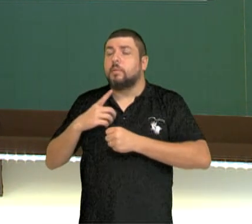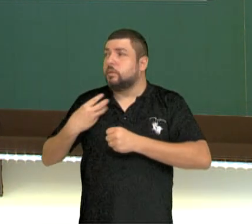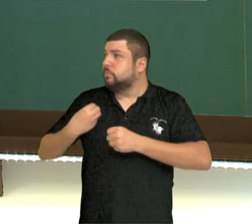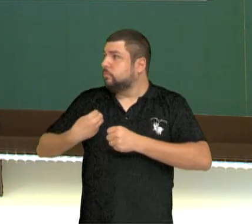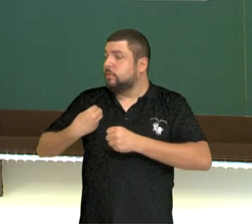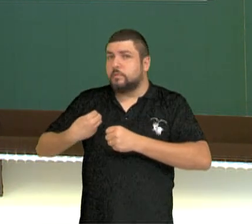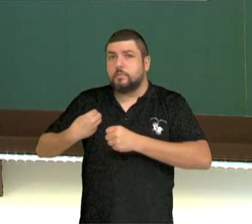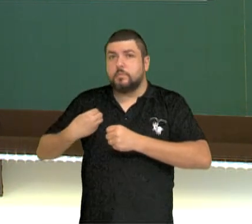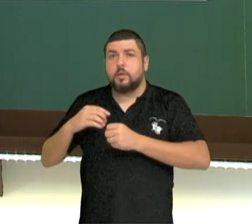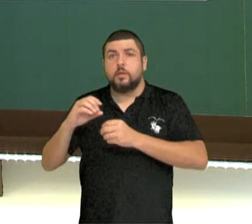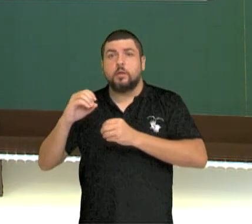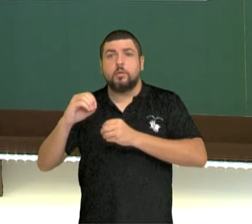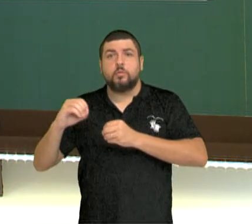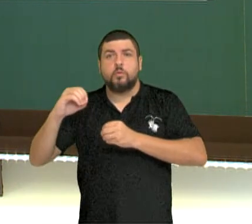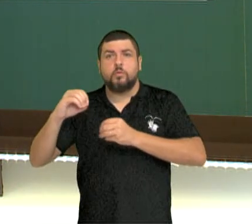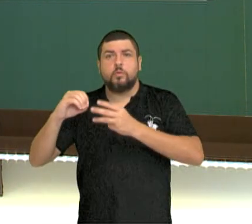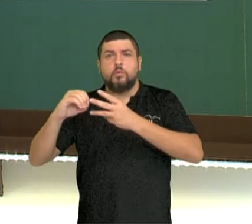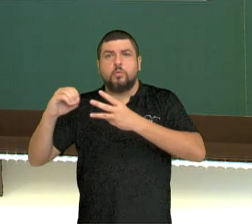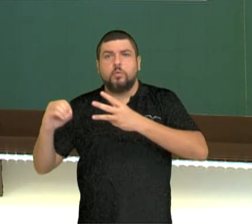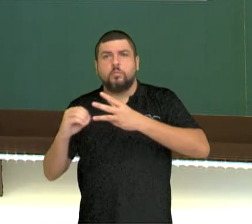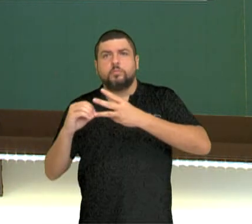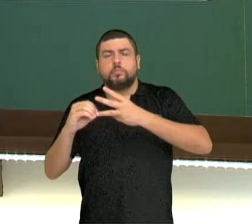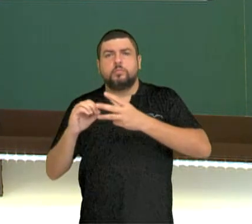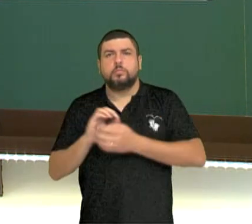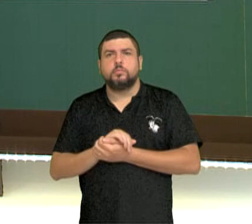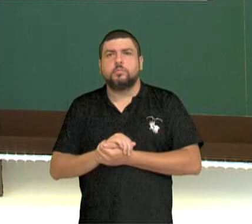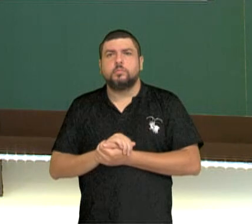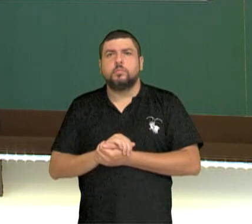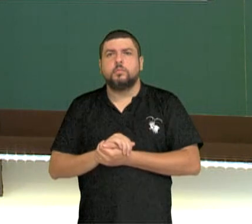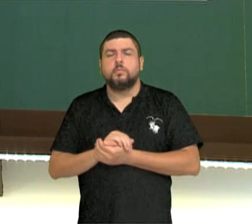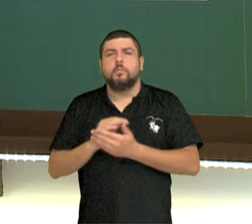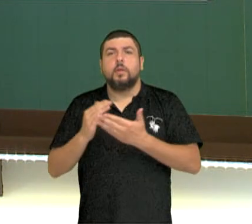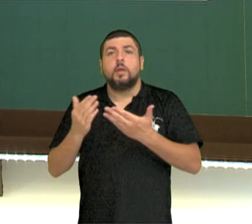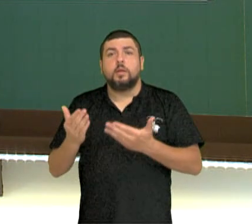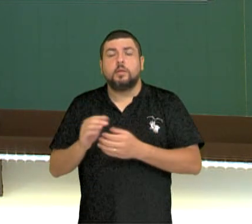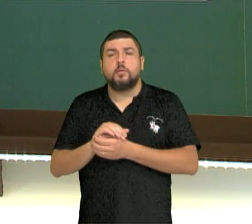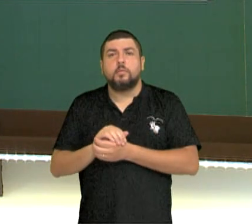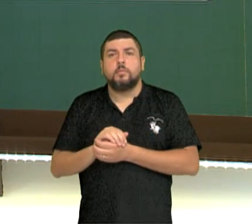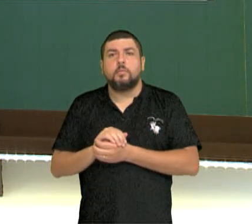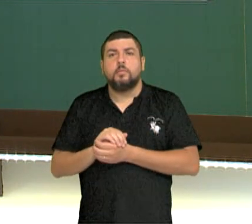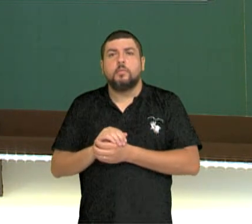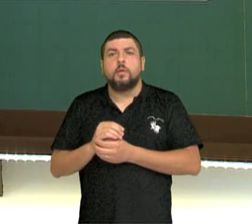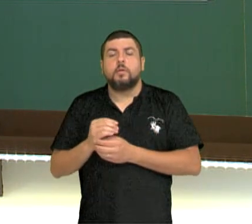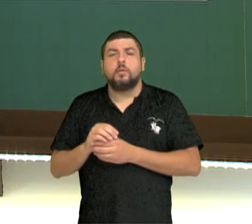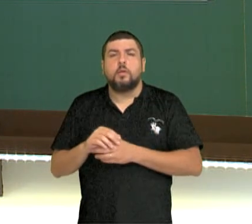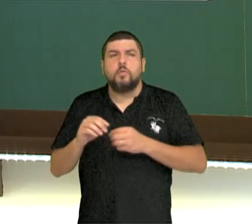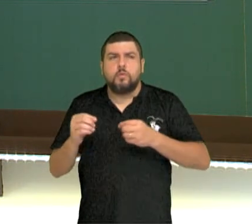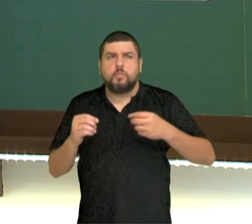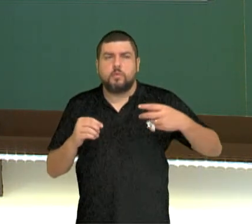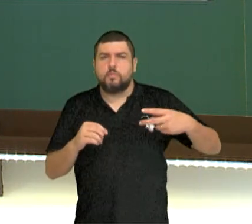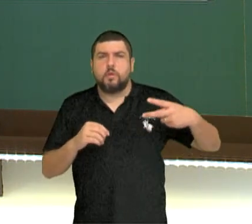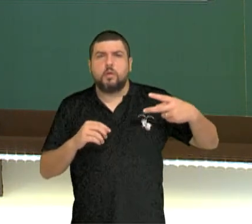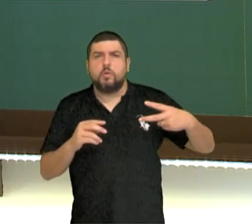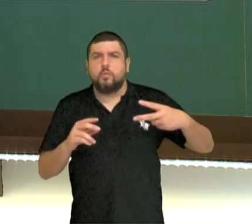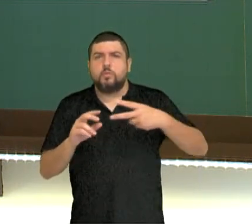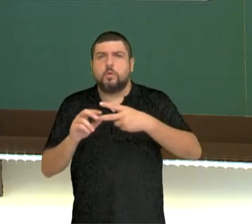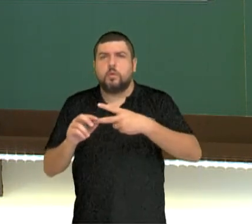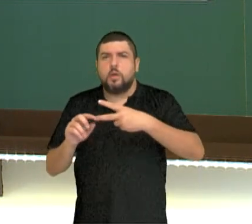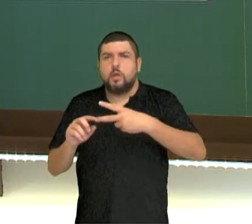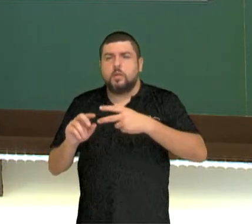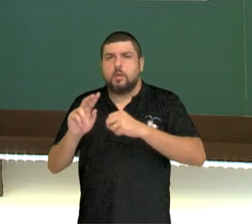no oxigênio. Então, nós temos aqui, nesta molécula, nós temos 3 átomos. 2 do hidrogênio e 1